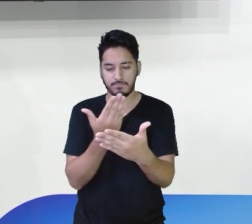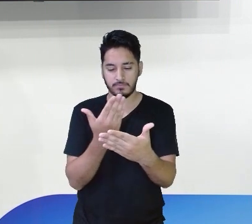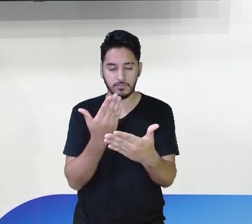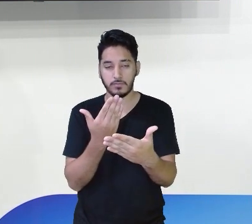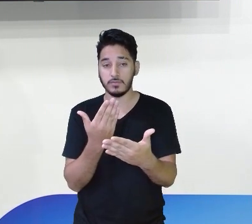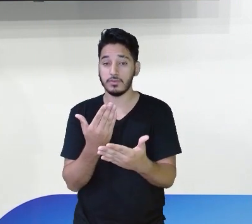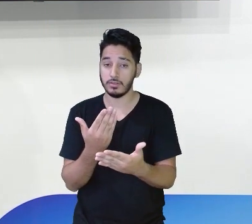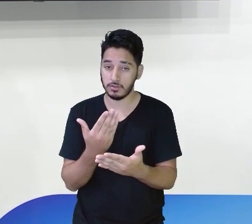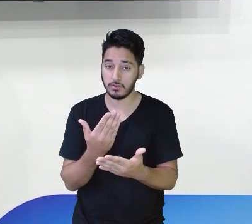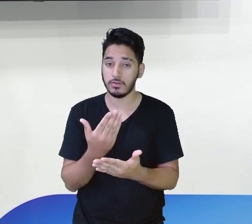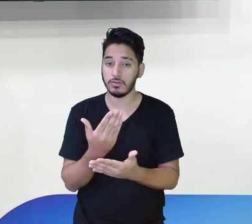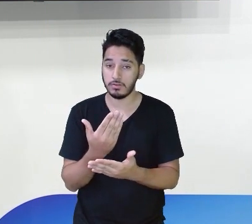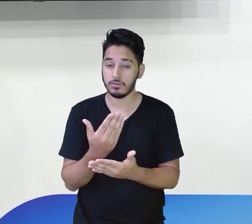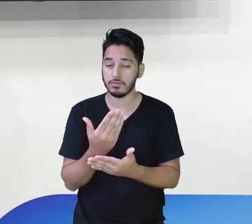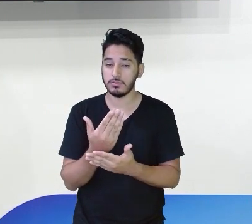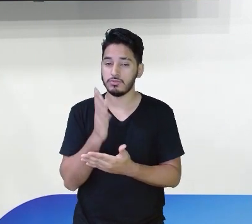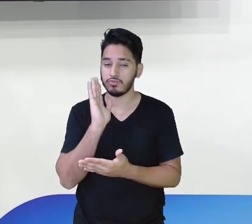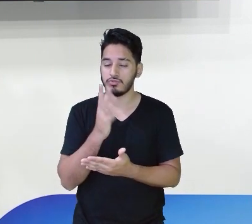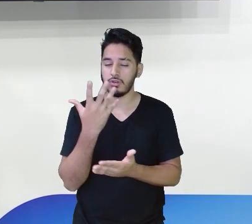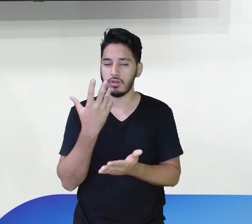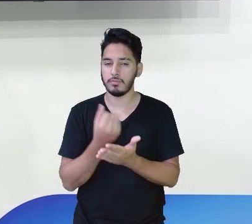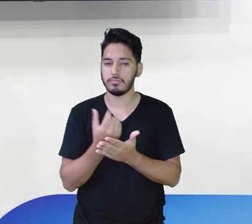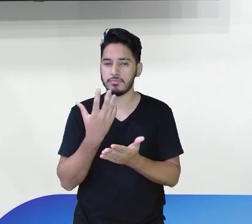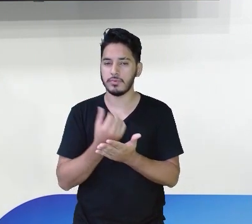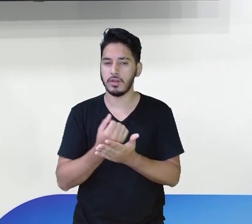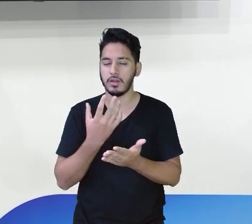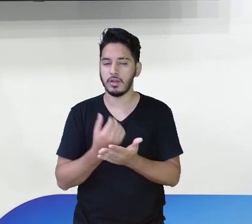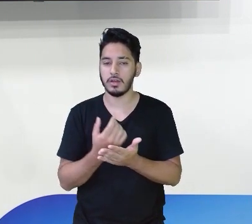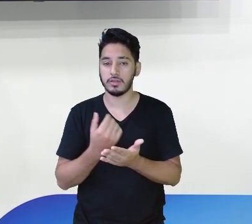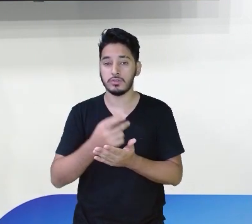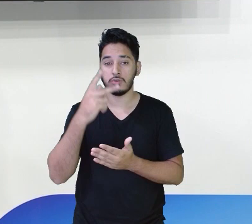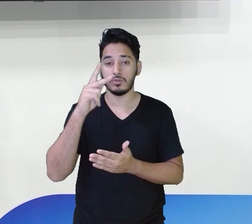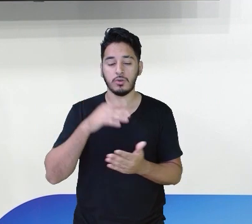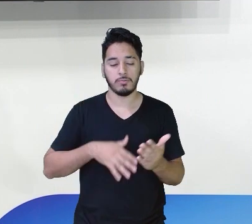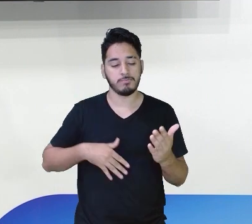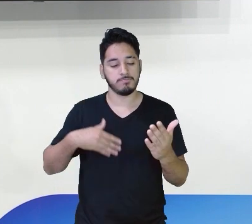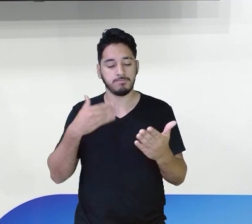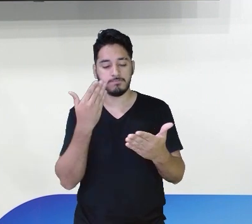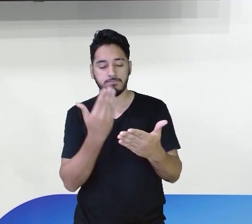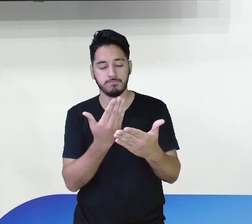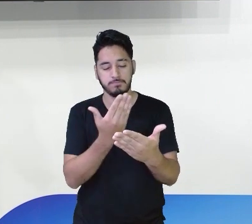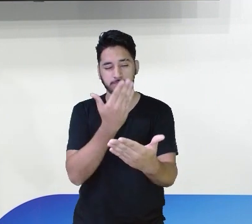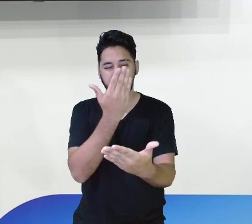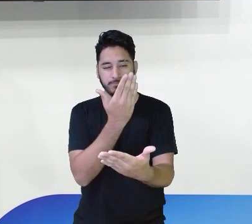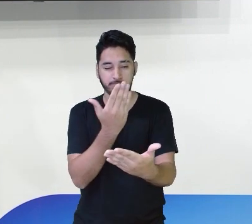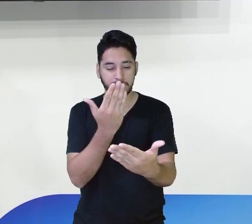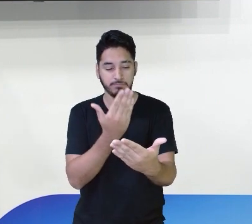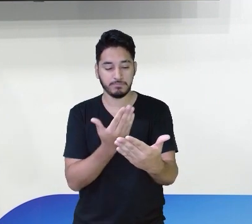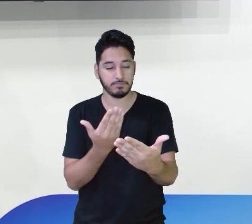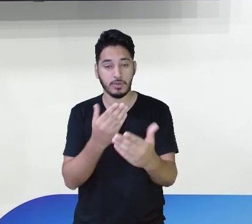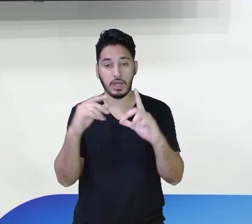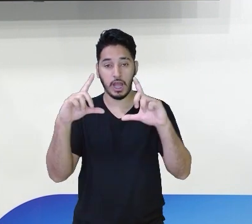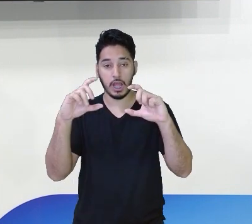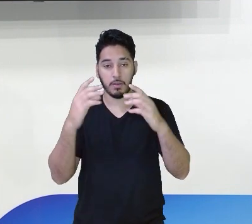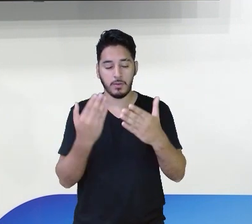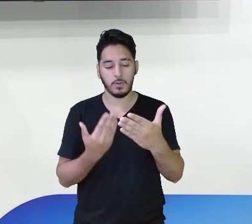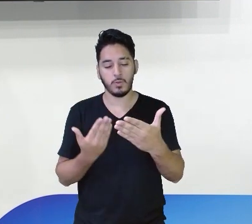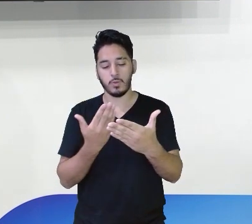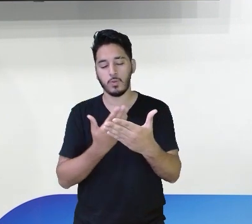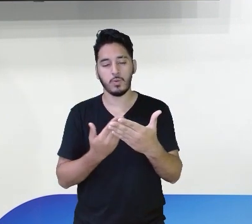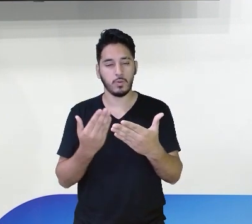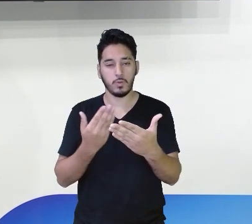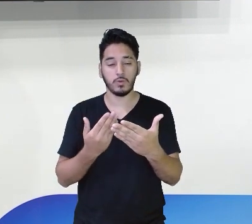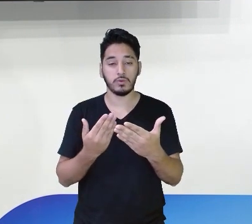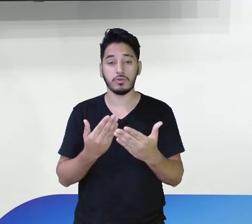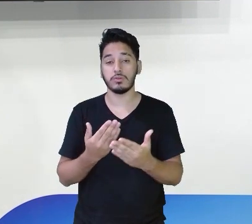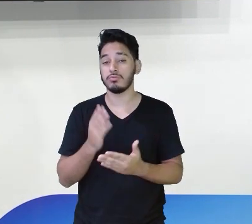fazendo bobeira. Faz isso não. Corre lá com o teu aparelho eletrônico, mira nos códigos que estão